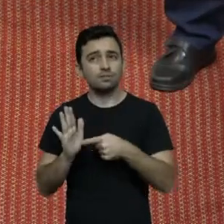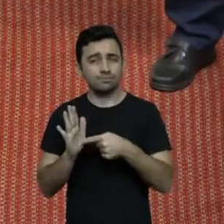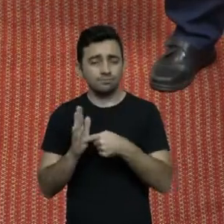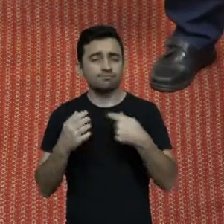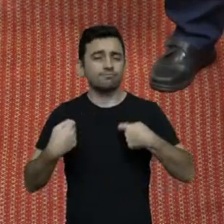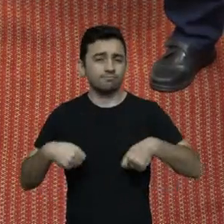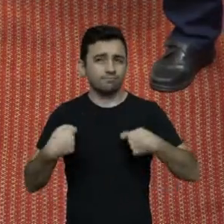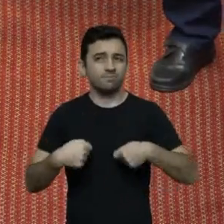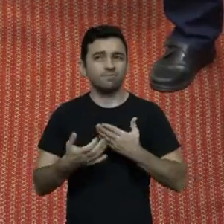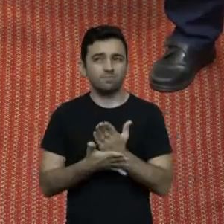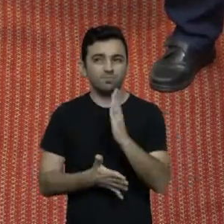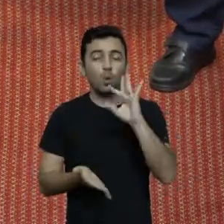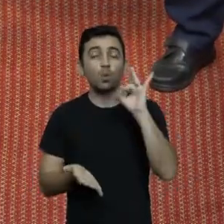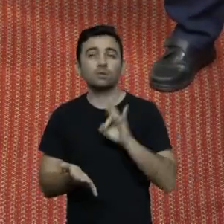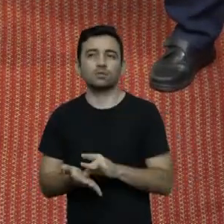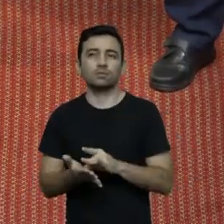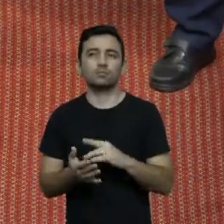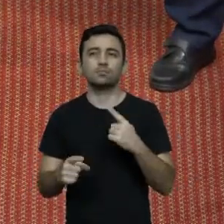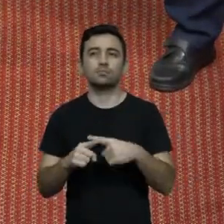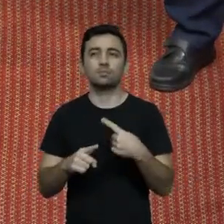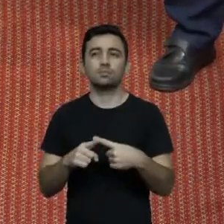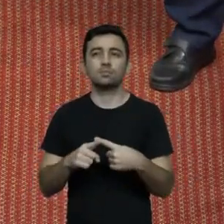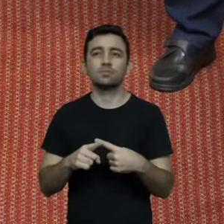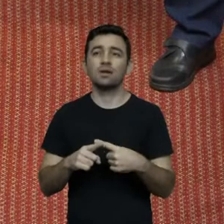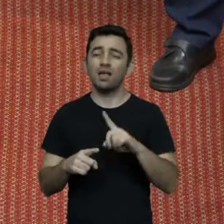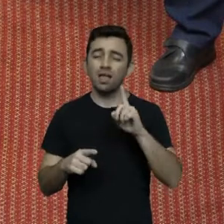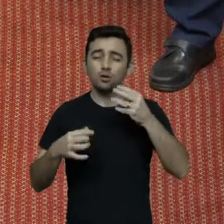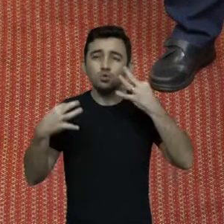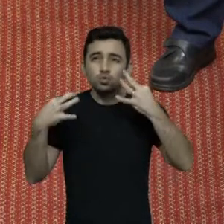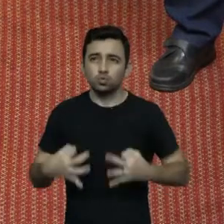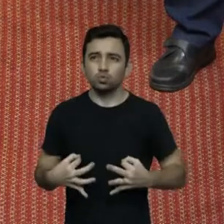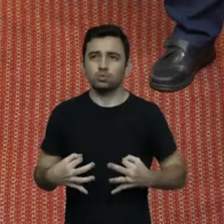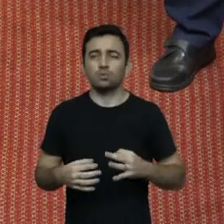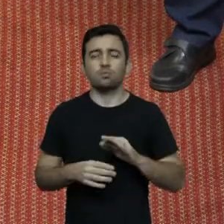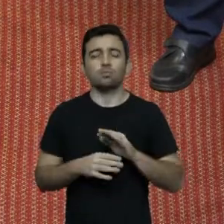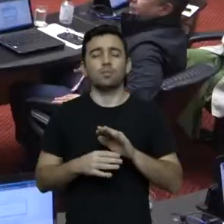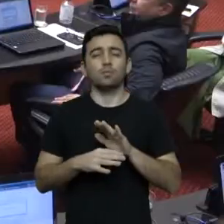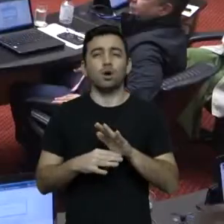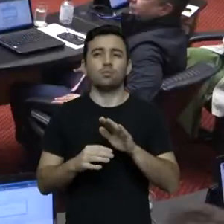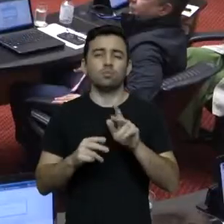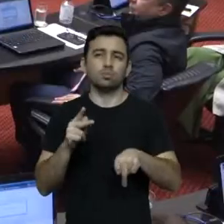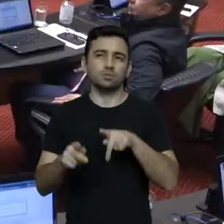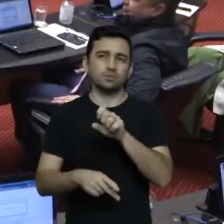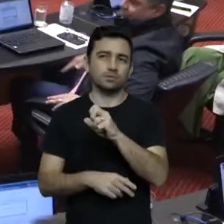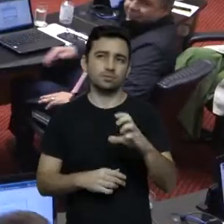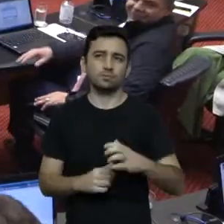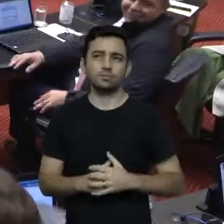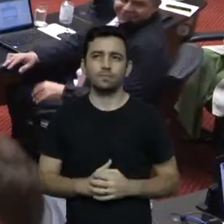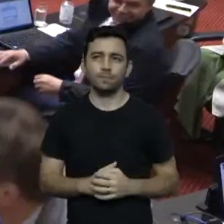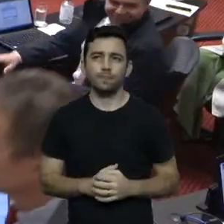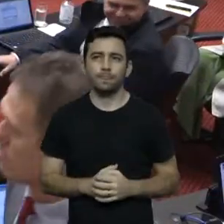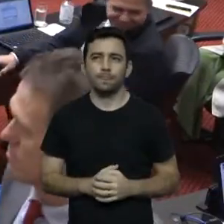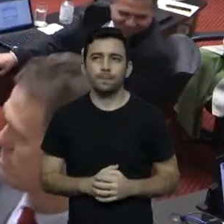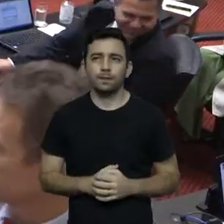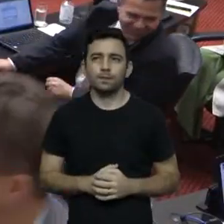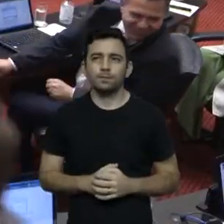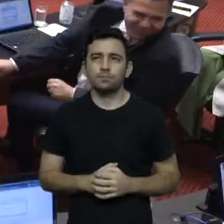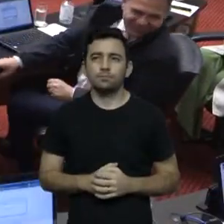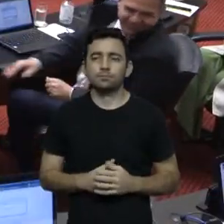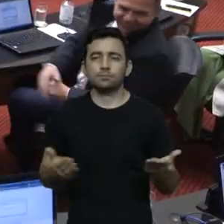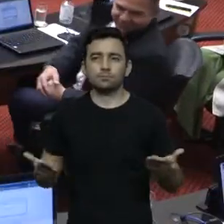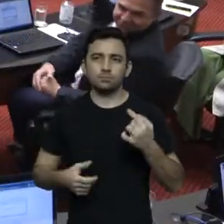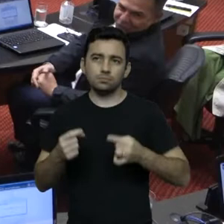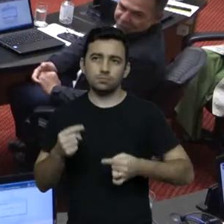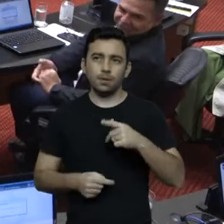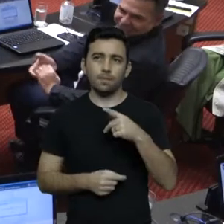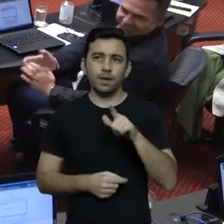de forma original porque ele é muito mais justo com os catarinenses Obrigado Continua em discussão